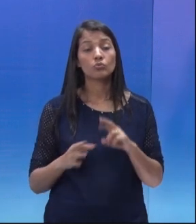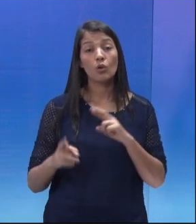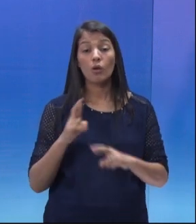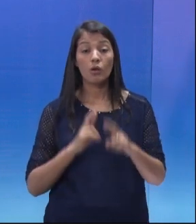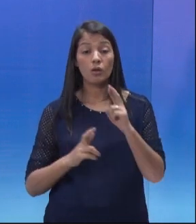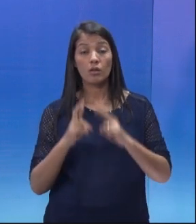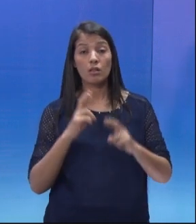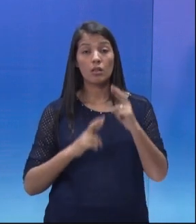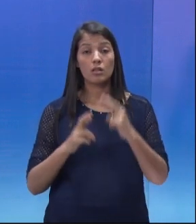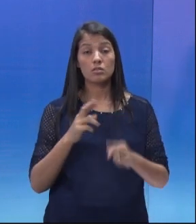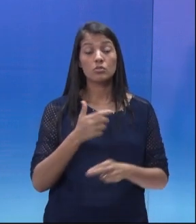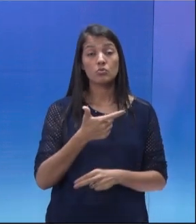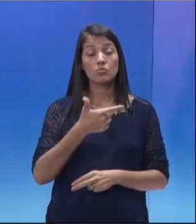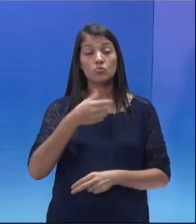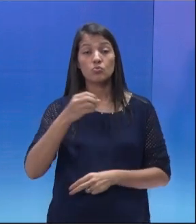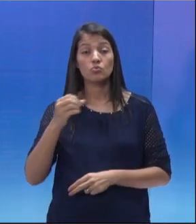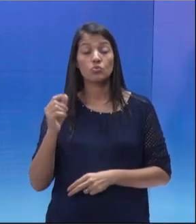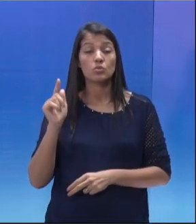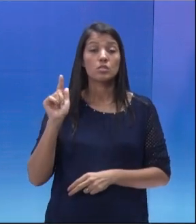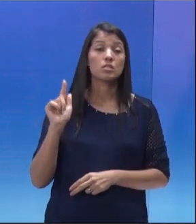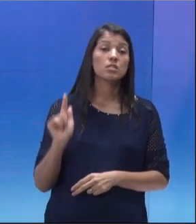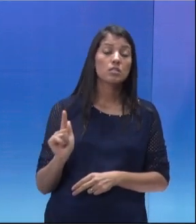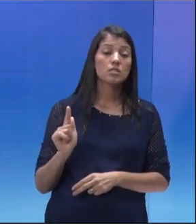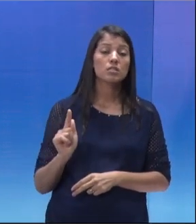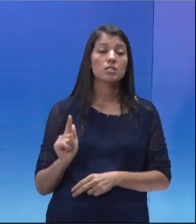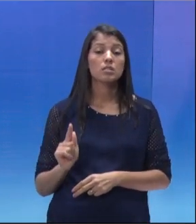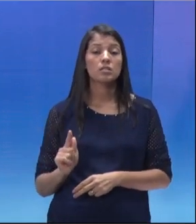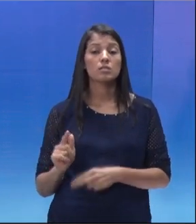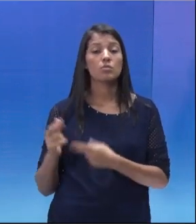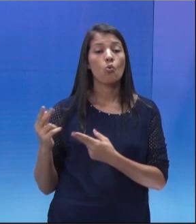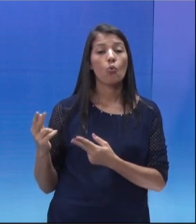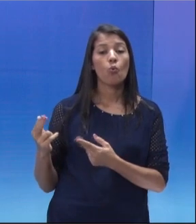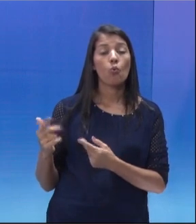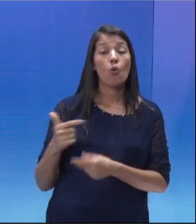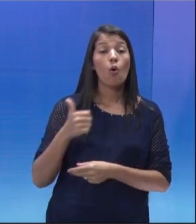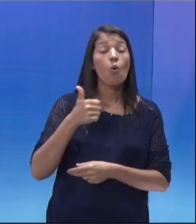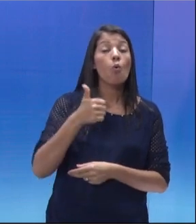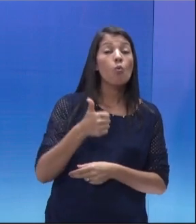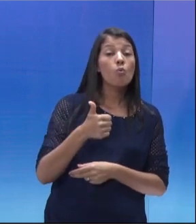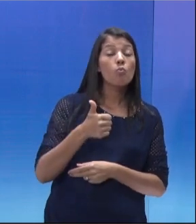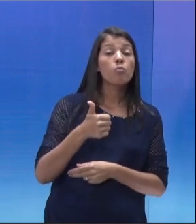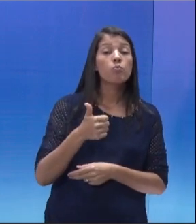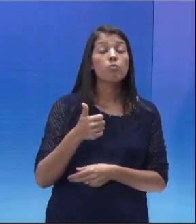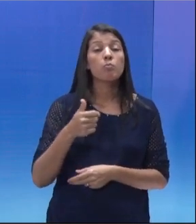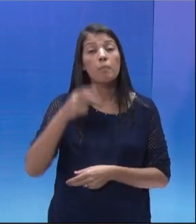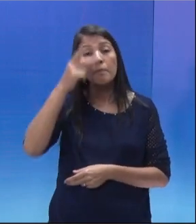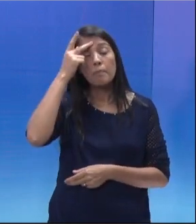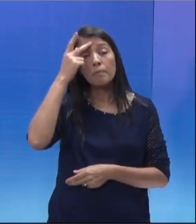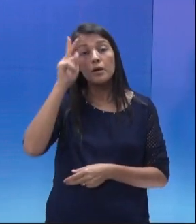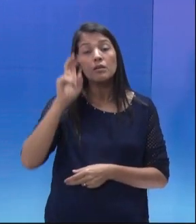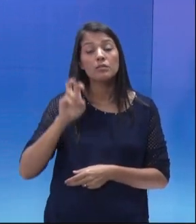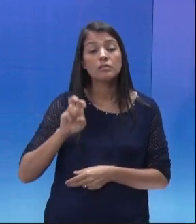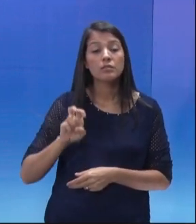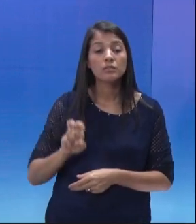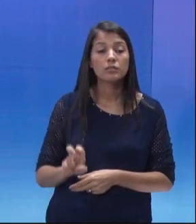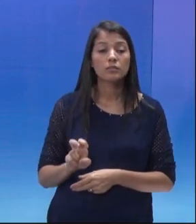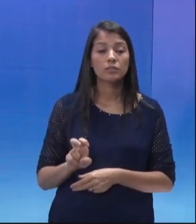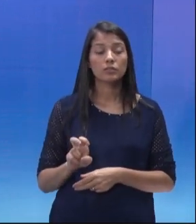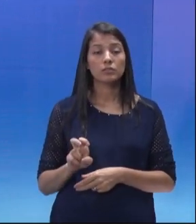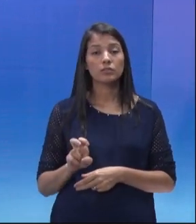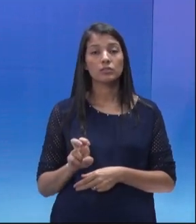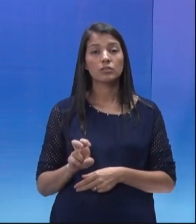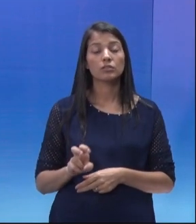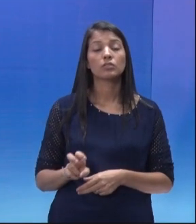são 1.000 gramas, é de 1 para 5. Sabendo disso, eu posso afirmar que a minha dose letal real